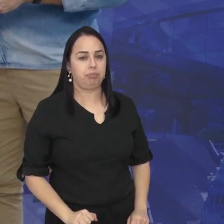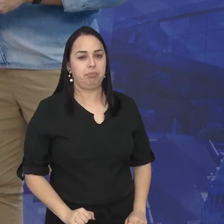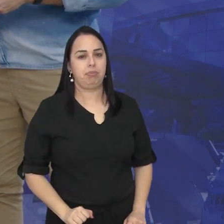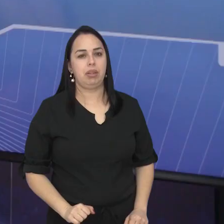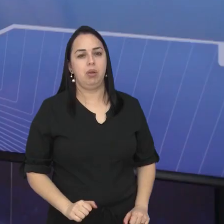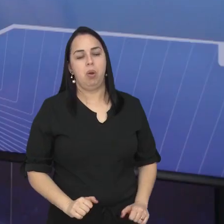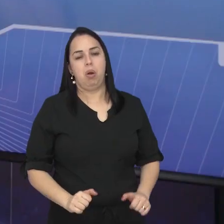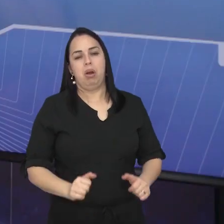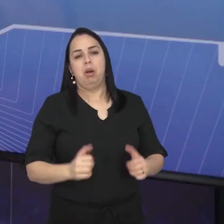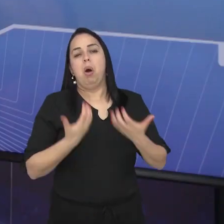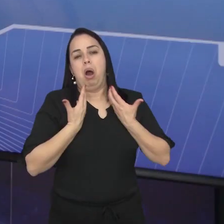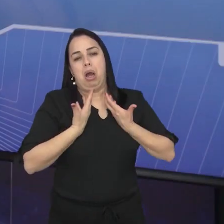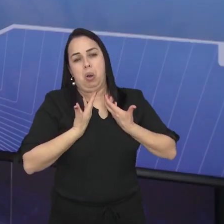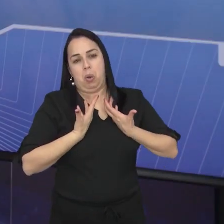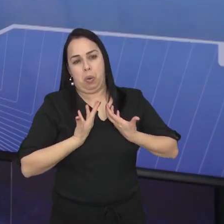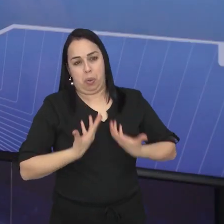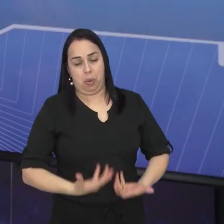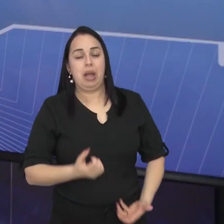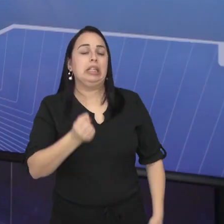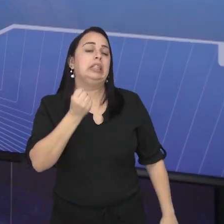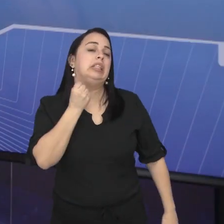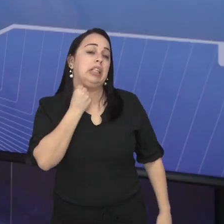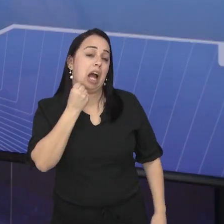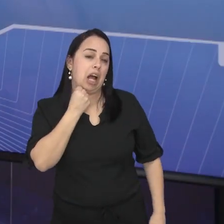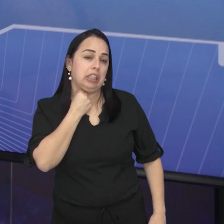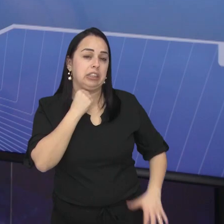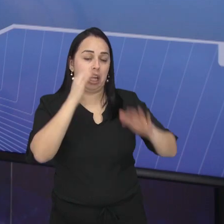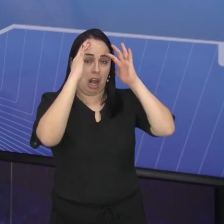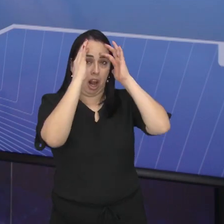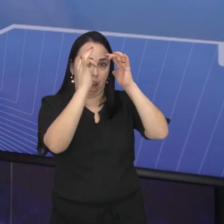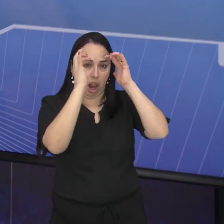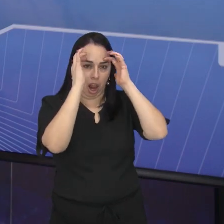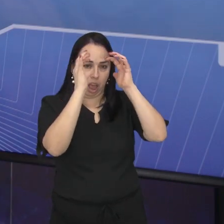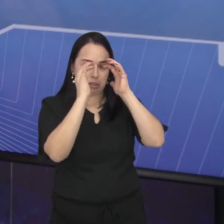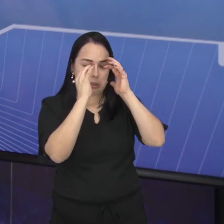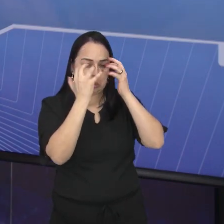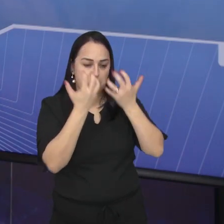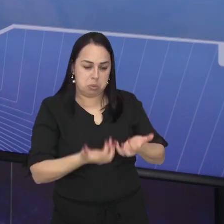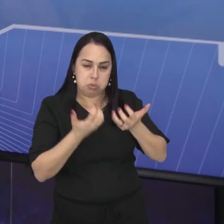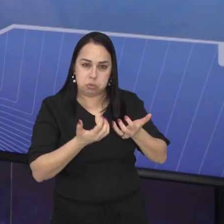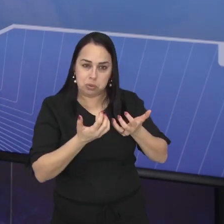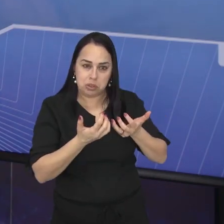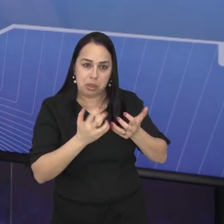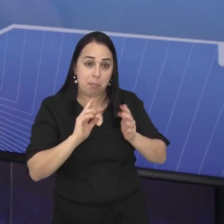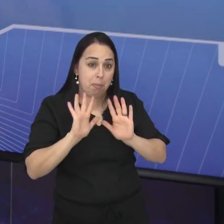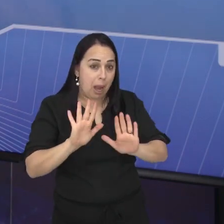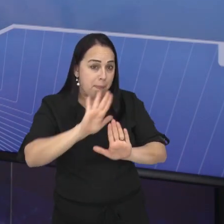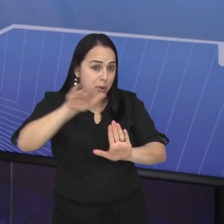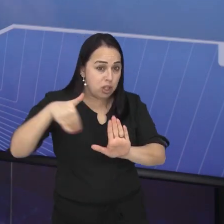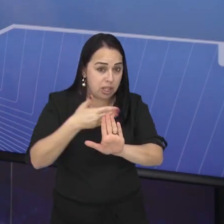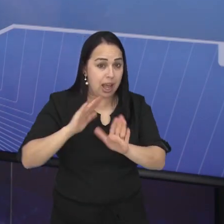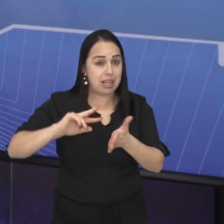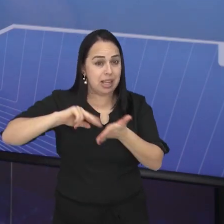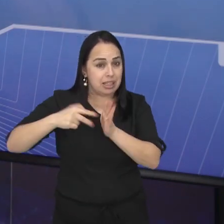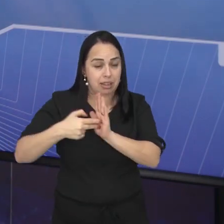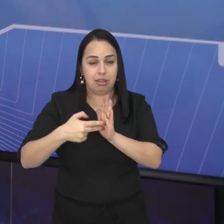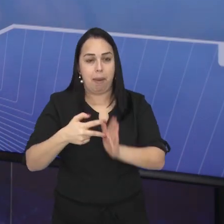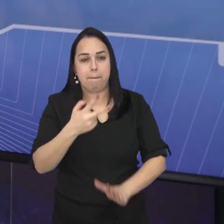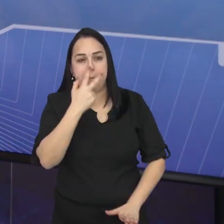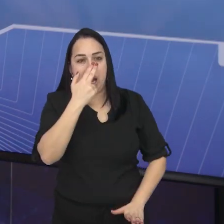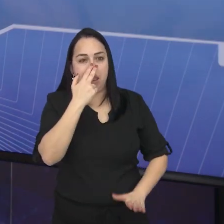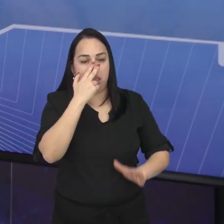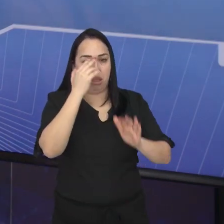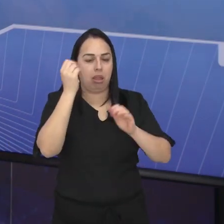esse esgotamento, né, é um termo em inglês, mas que ele já traz um significado de acabou,